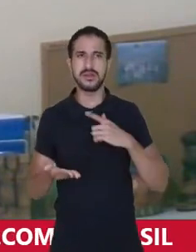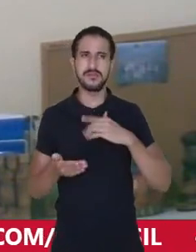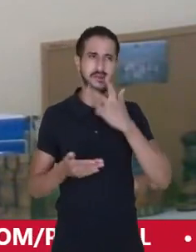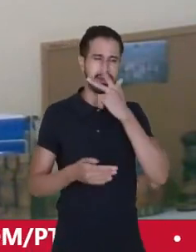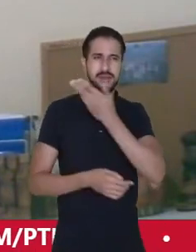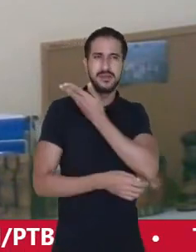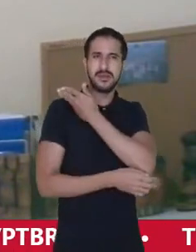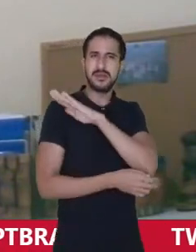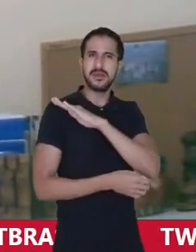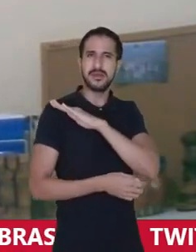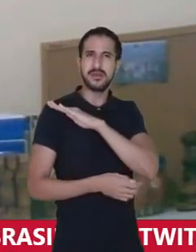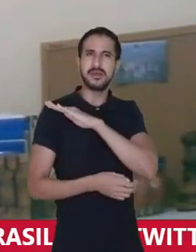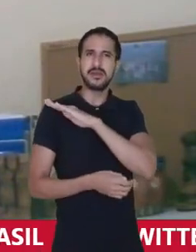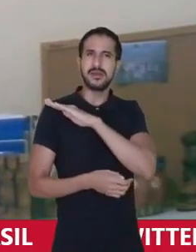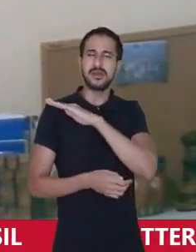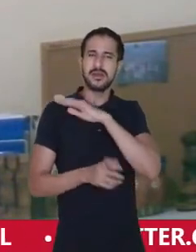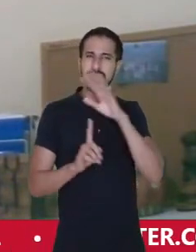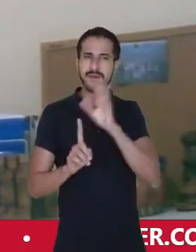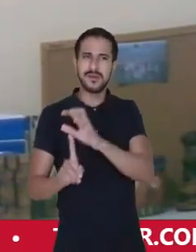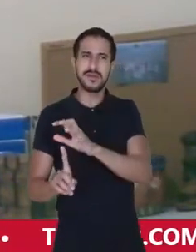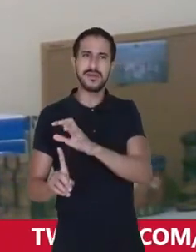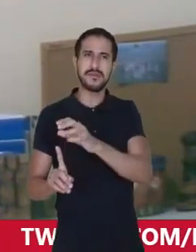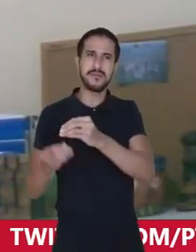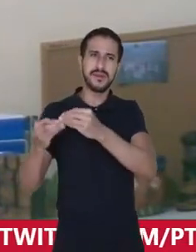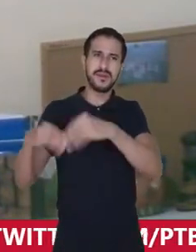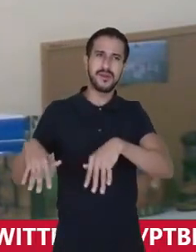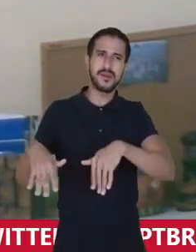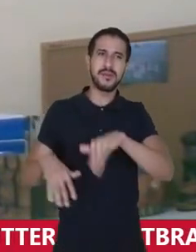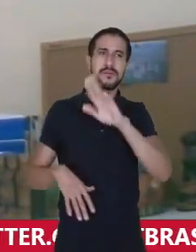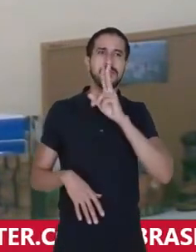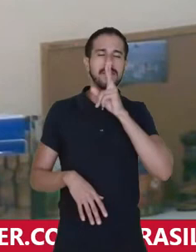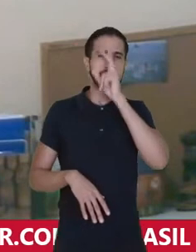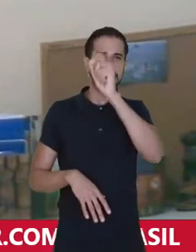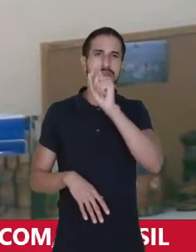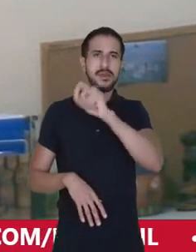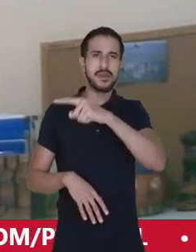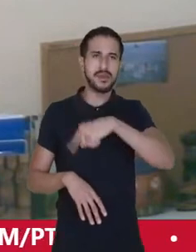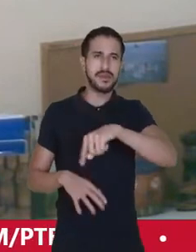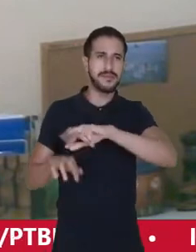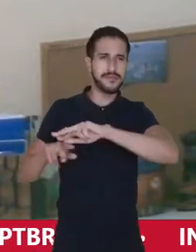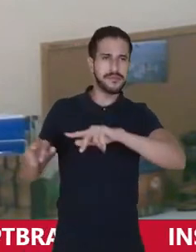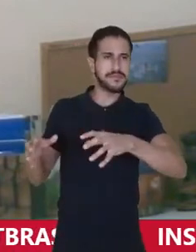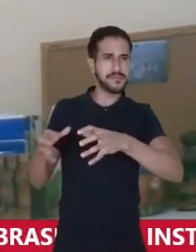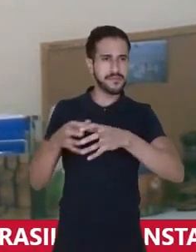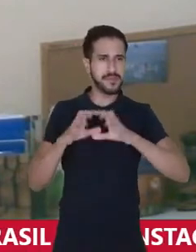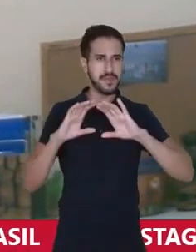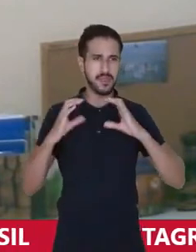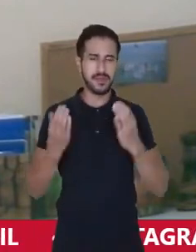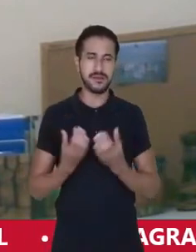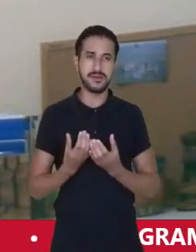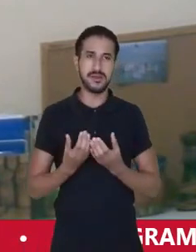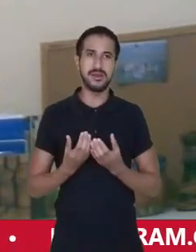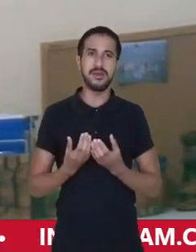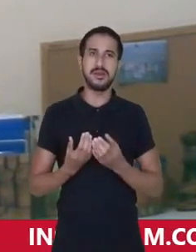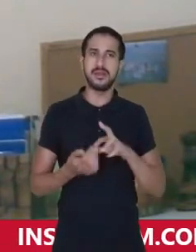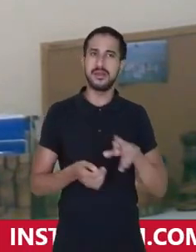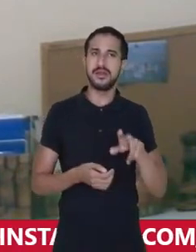discriminação de base territorial que afetava mais fortemente essas comunidades racializadas. Não